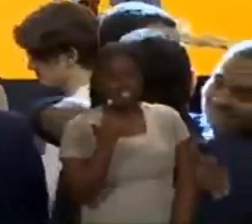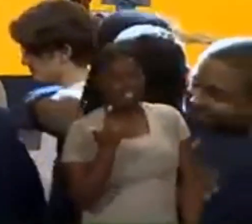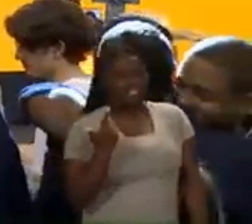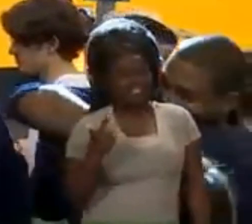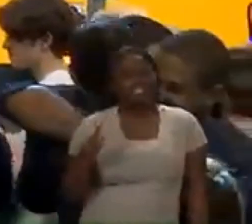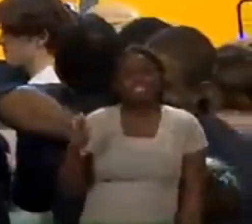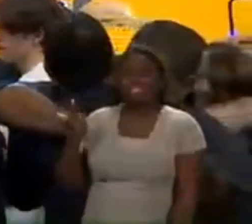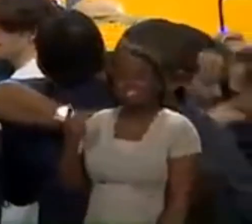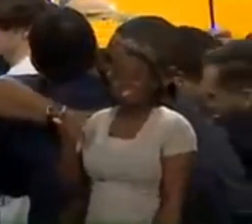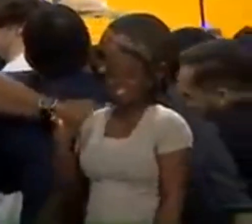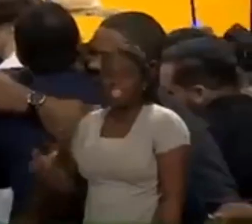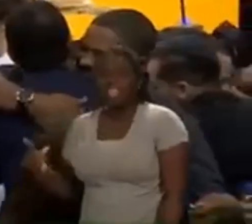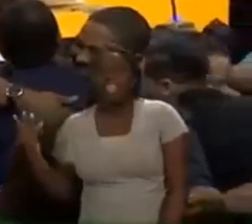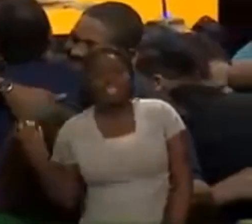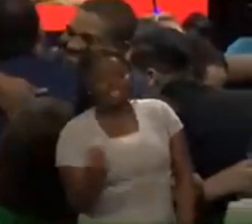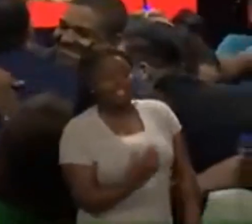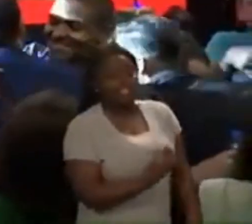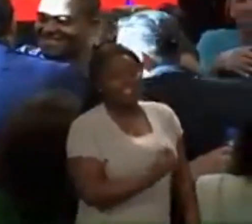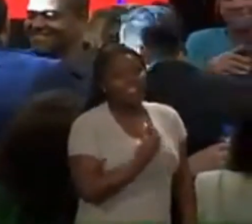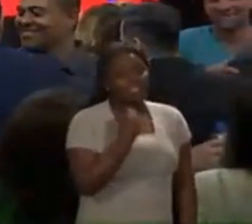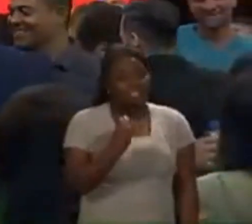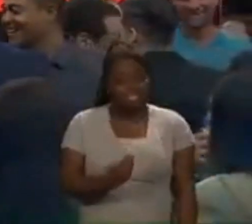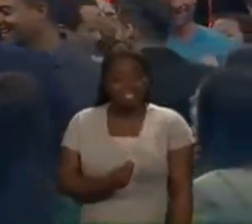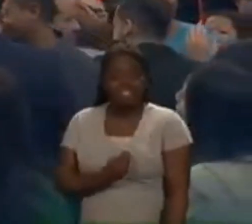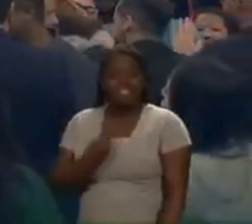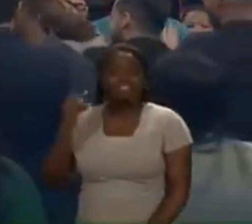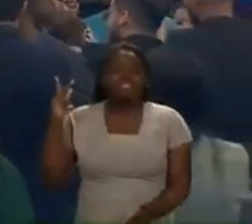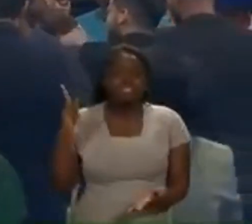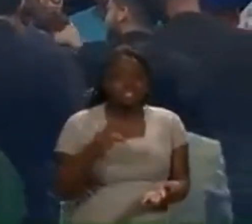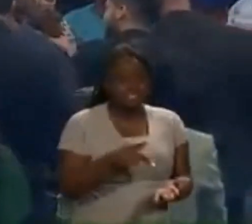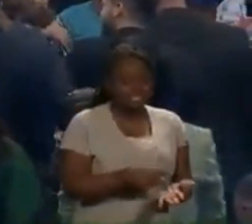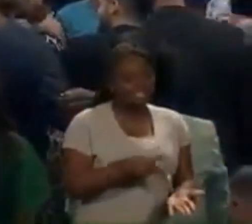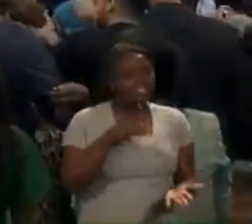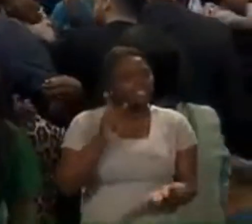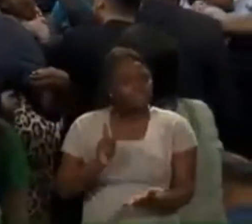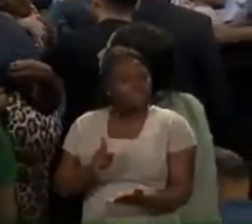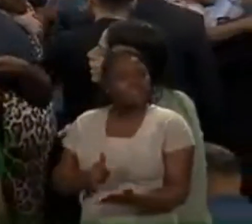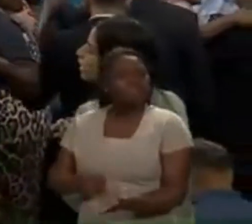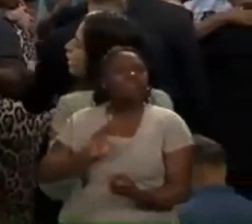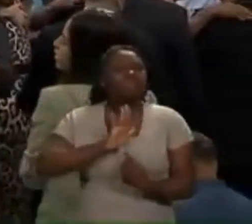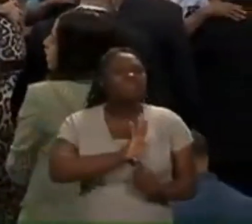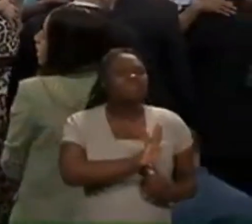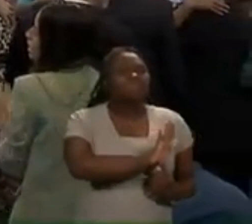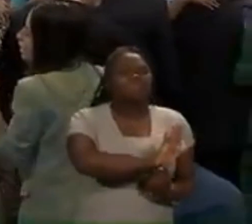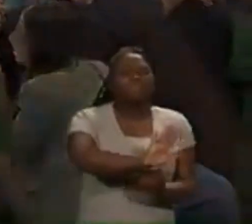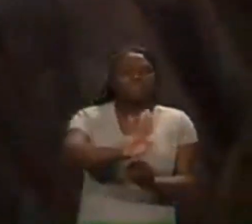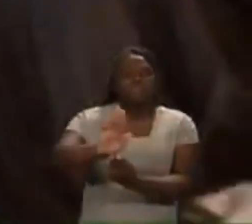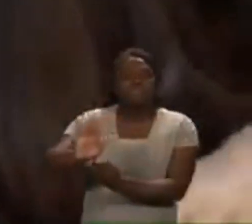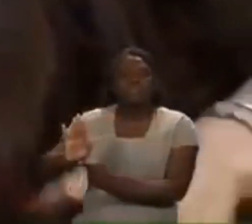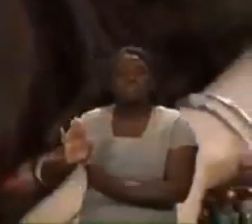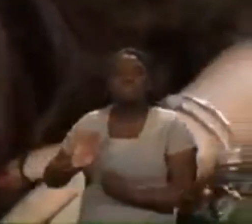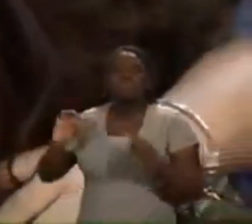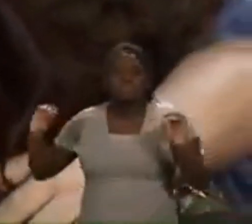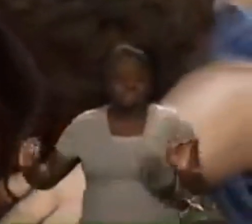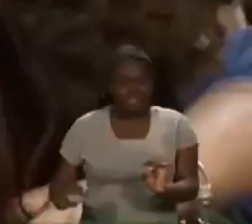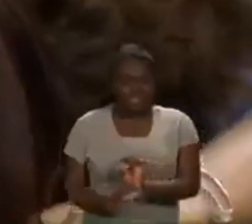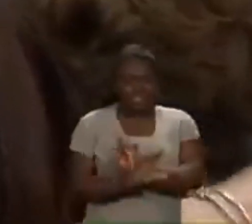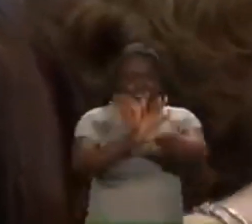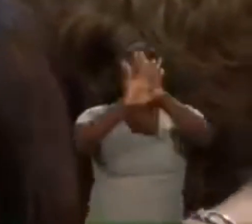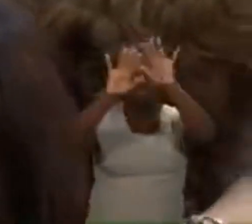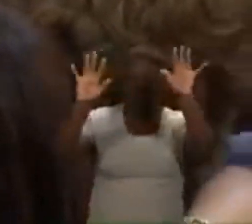Nossa caminhada é marcada por estações e a minha estação de agora também é um chamado de